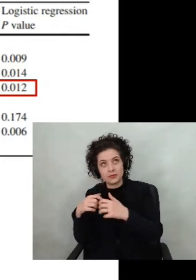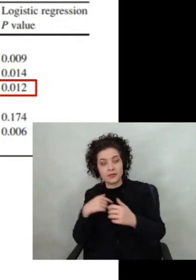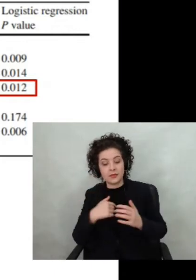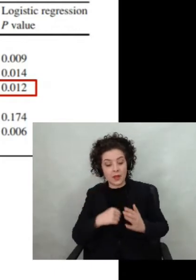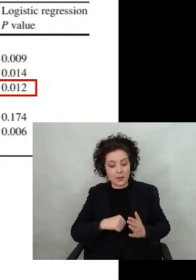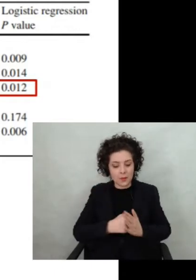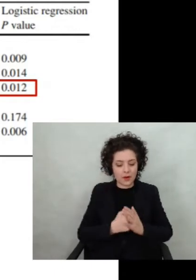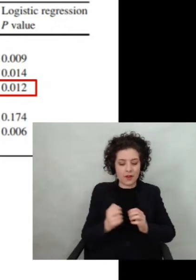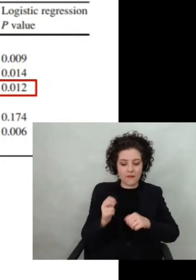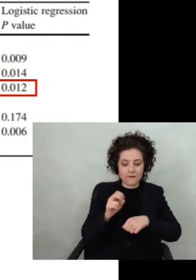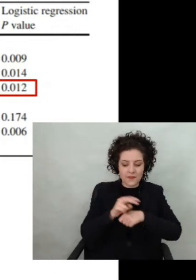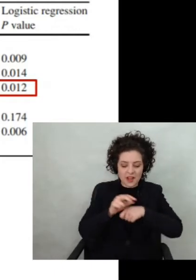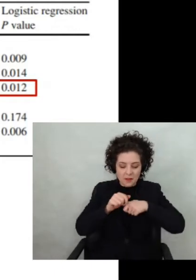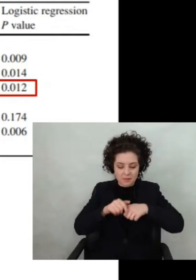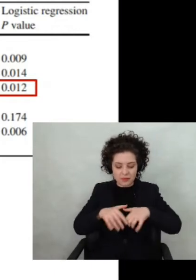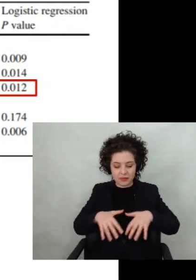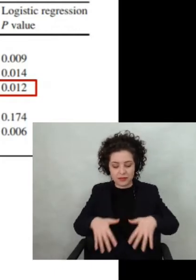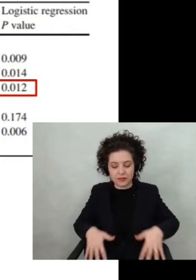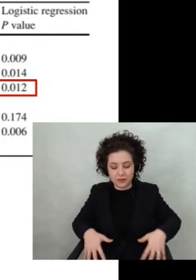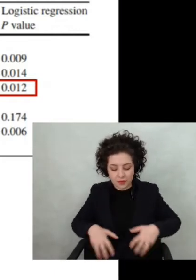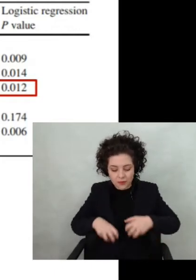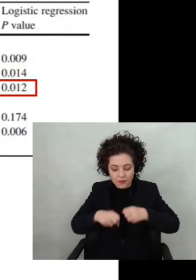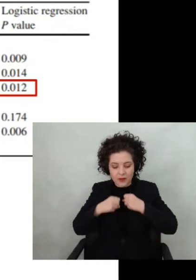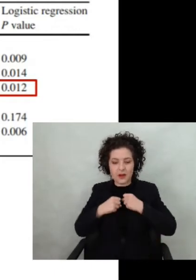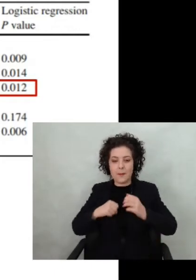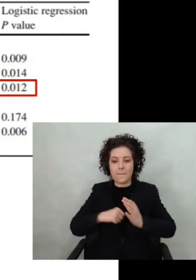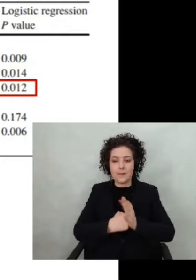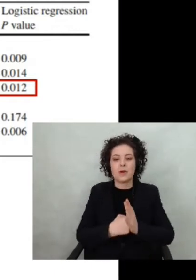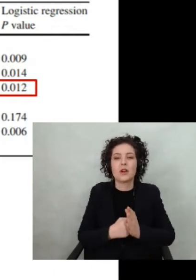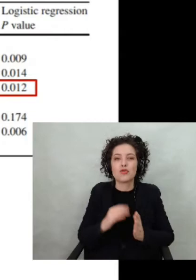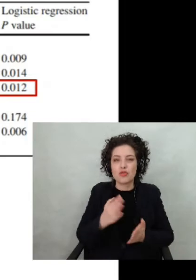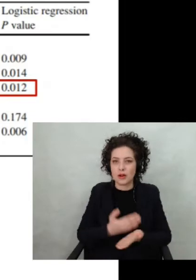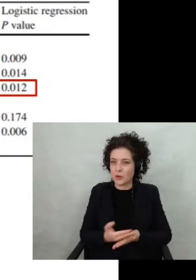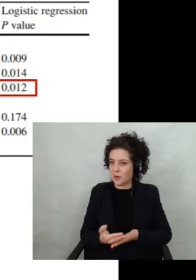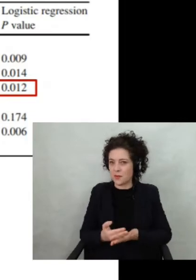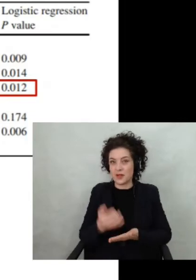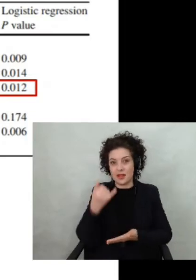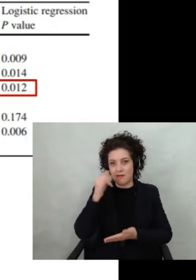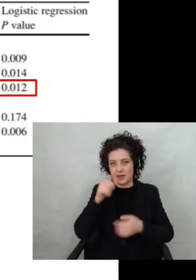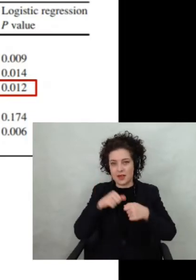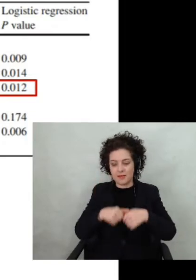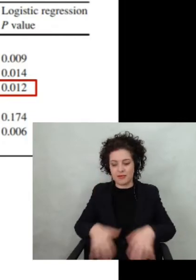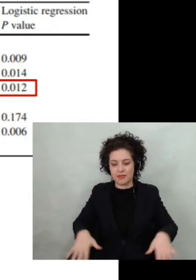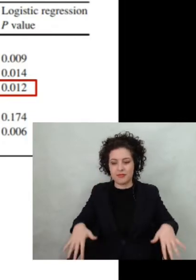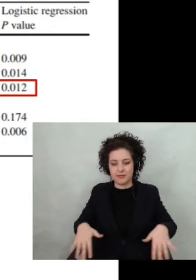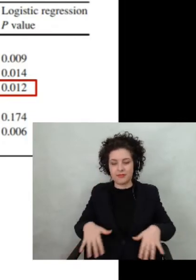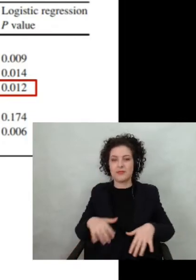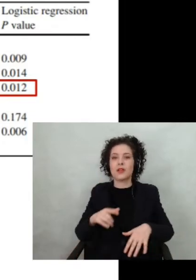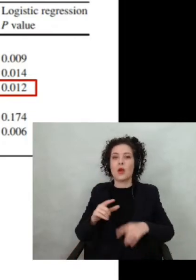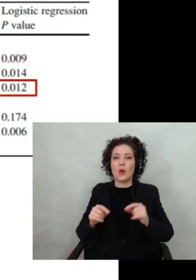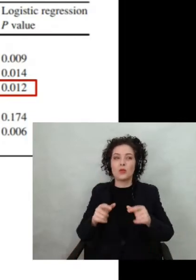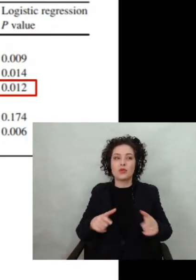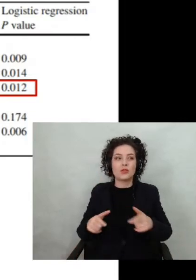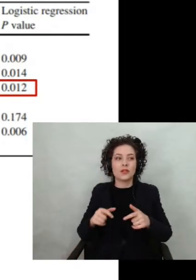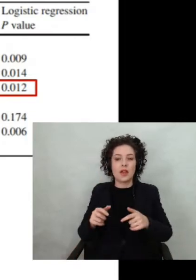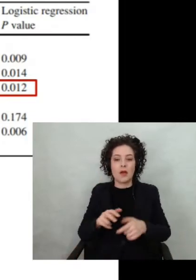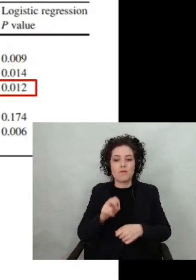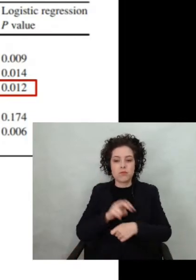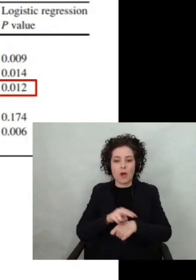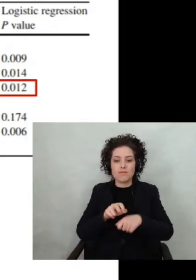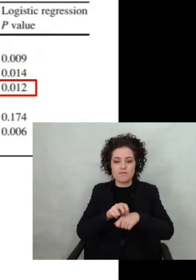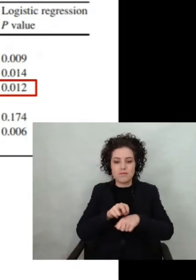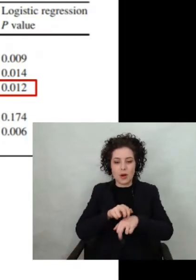vírus, obviamente isso deve ser feito em fase inicial da doença, onde nós temos a maior carga viral. Esse é um estudo não